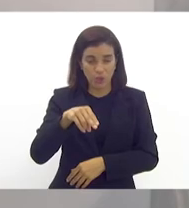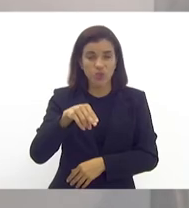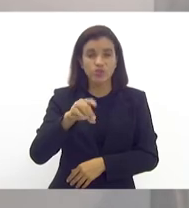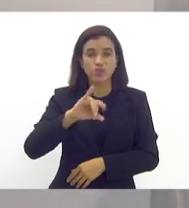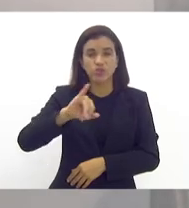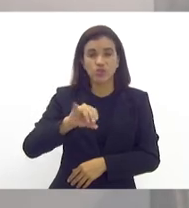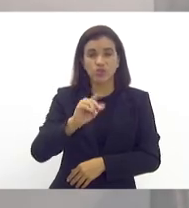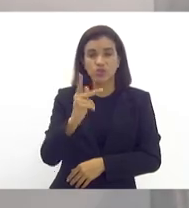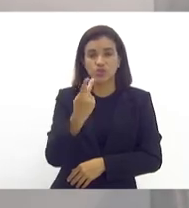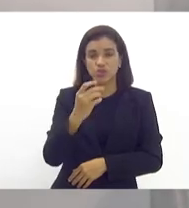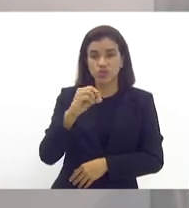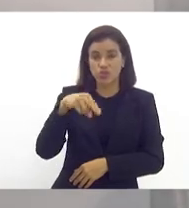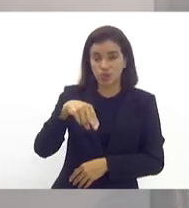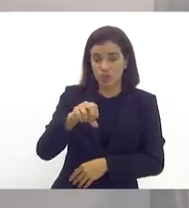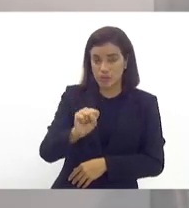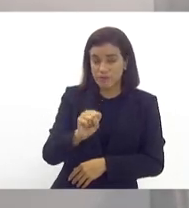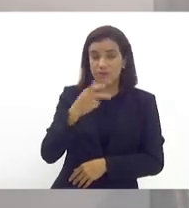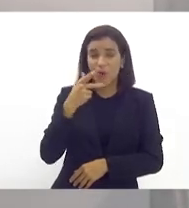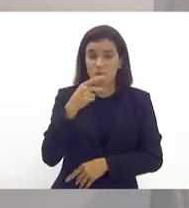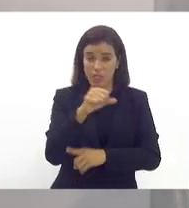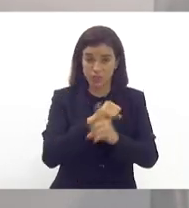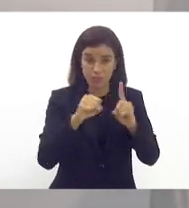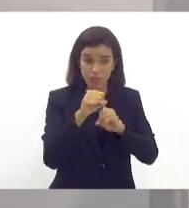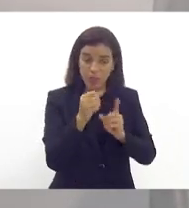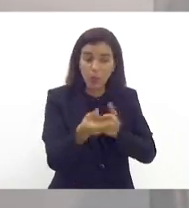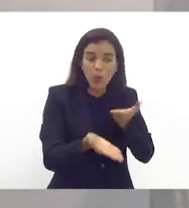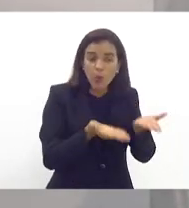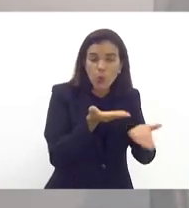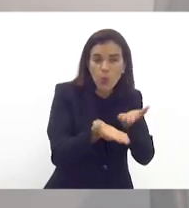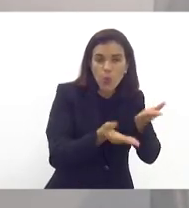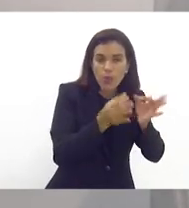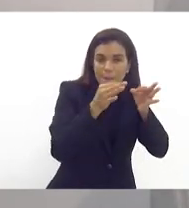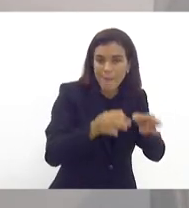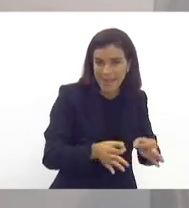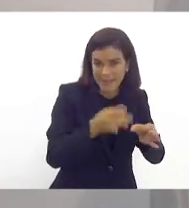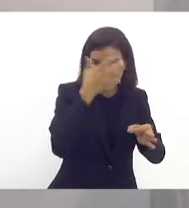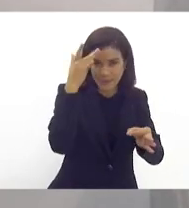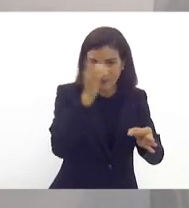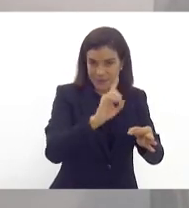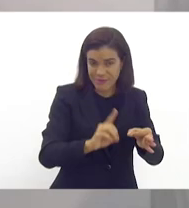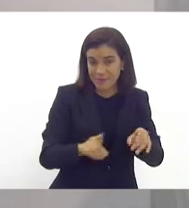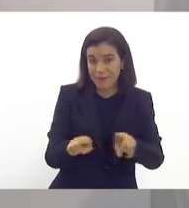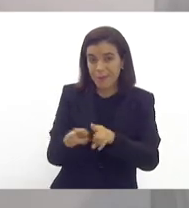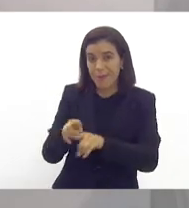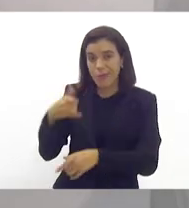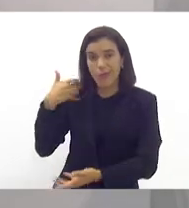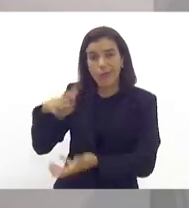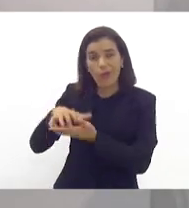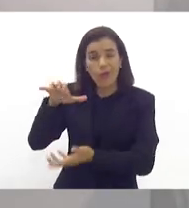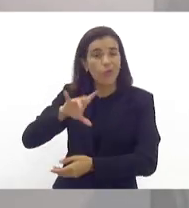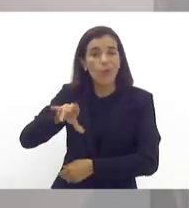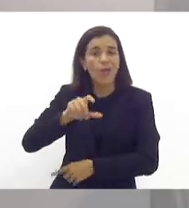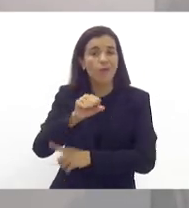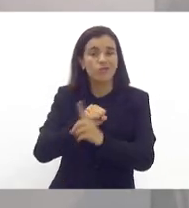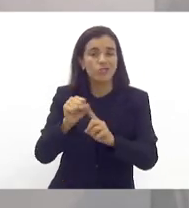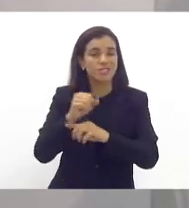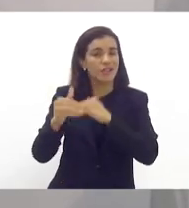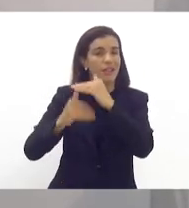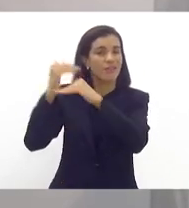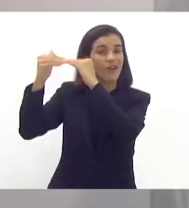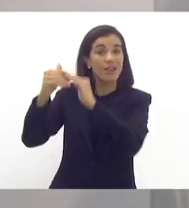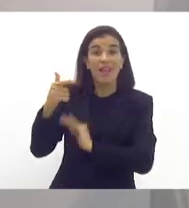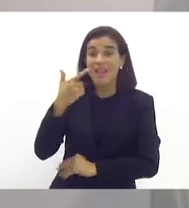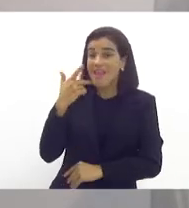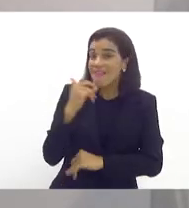seguinte que aquela sociedade que não cuida bem dos idosos e das pessoas com deficiência não é uma sociedade evoluída olha disse isso